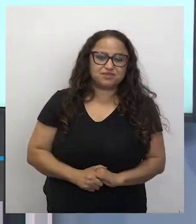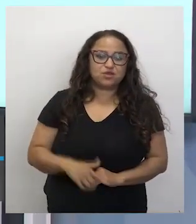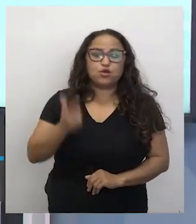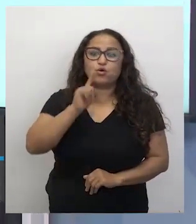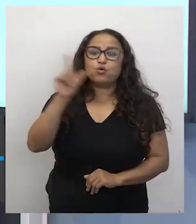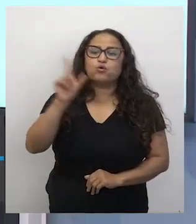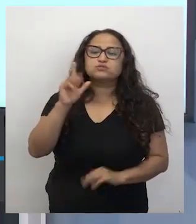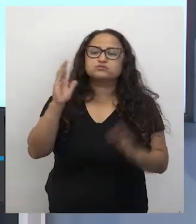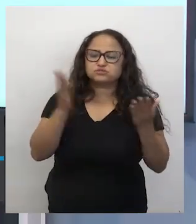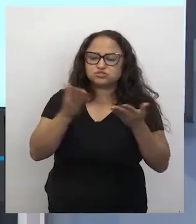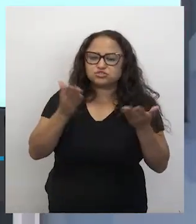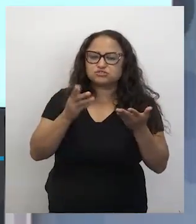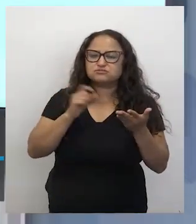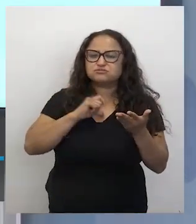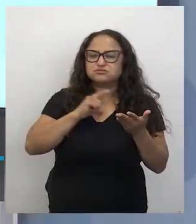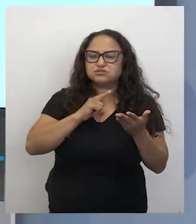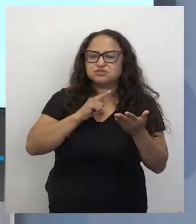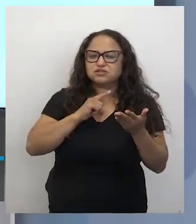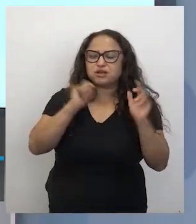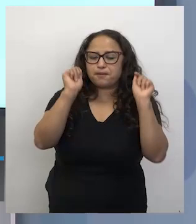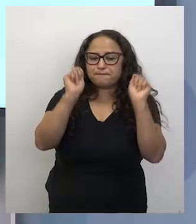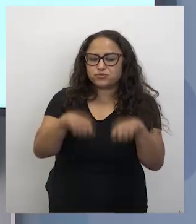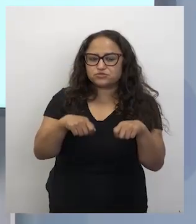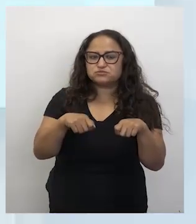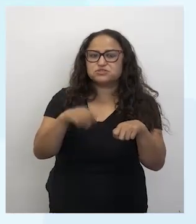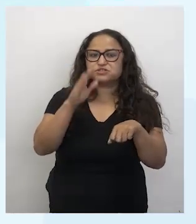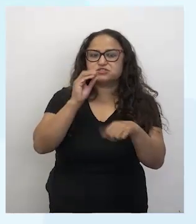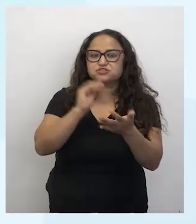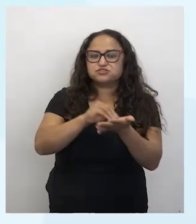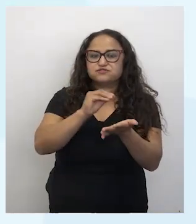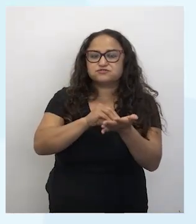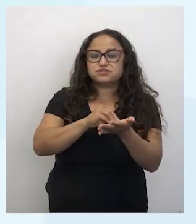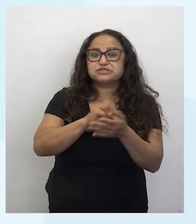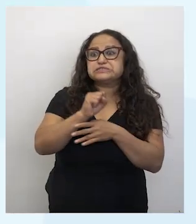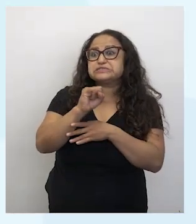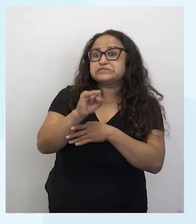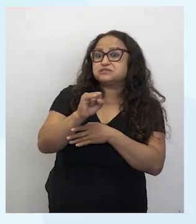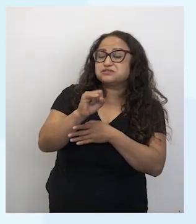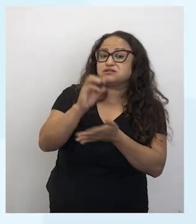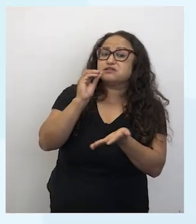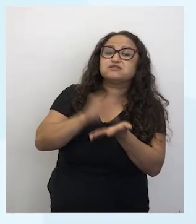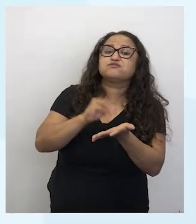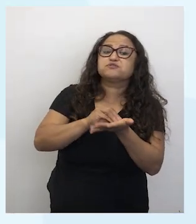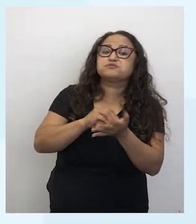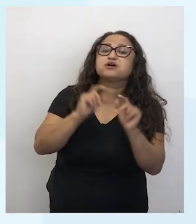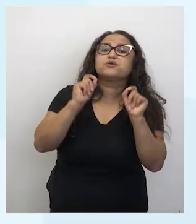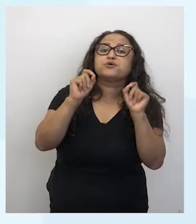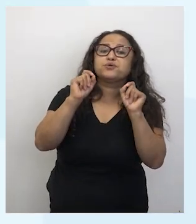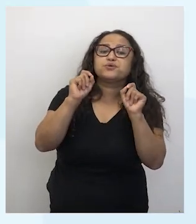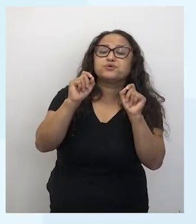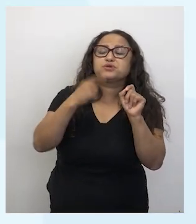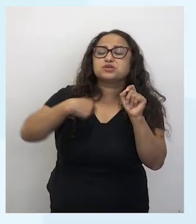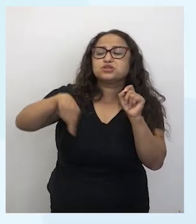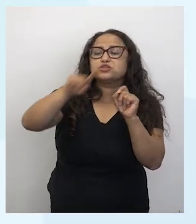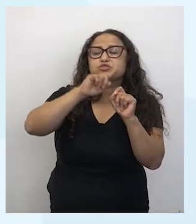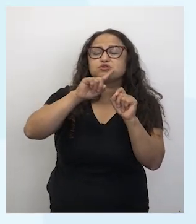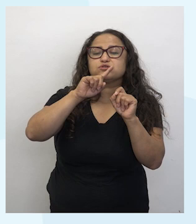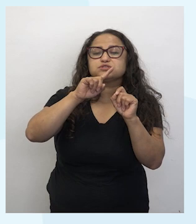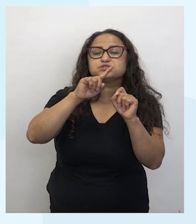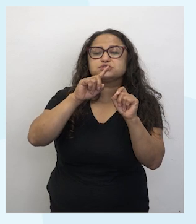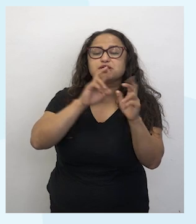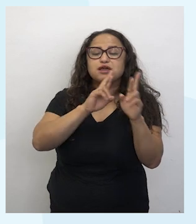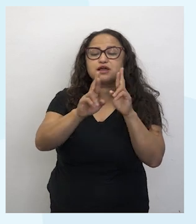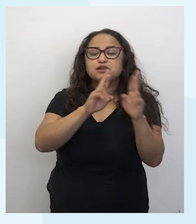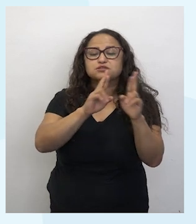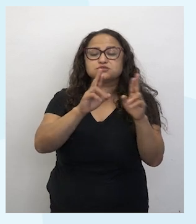pouquinho sobre a possibilidade, né, de faltar, mas e para não faltar, né? Qual que seria aí o que a gente poderia relacionar para não